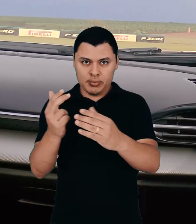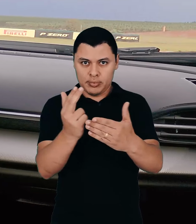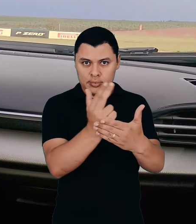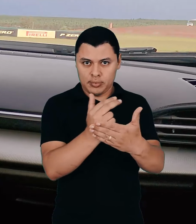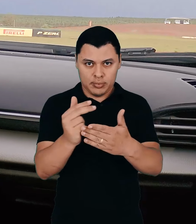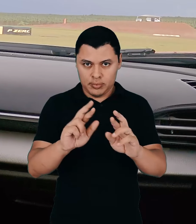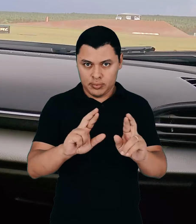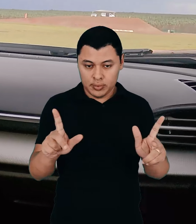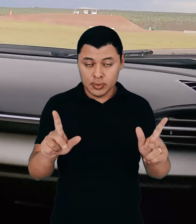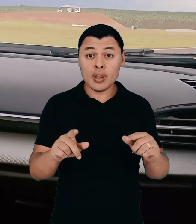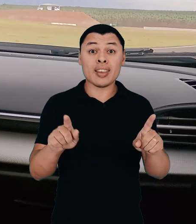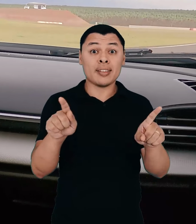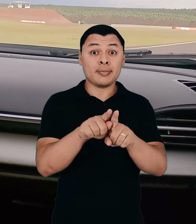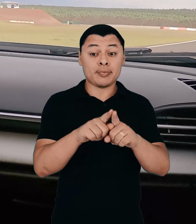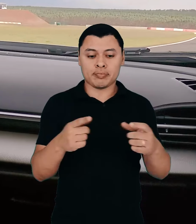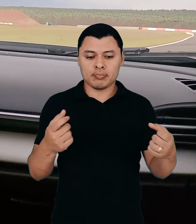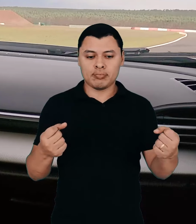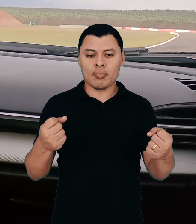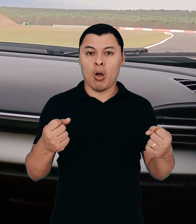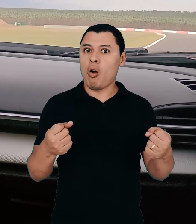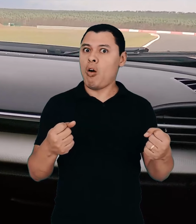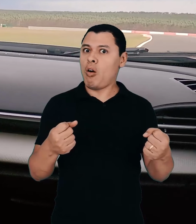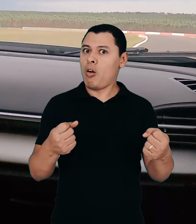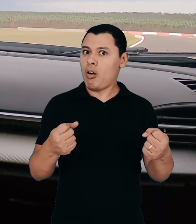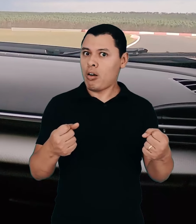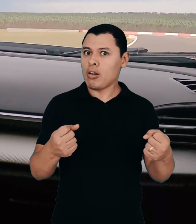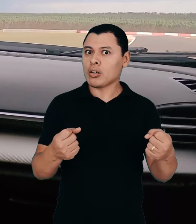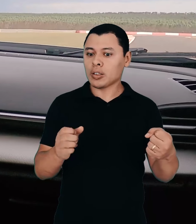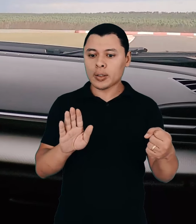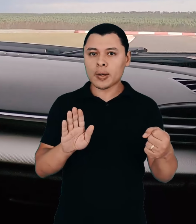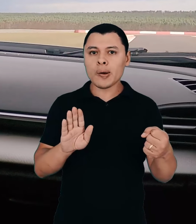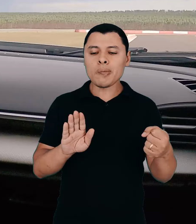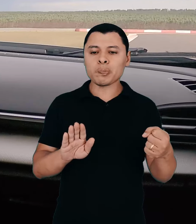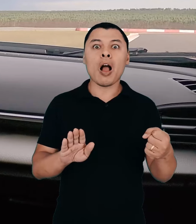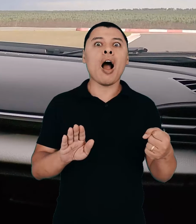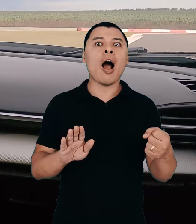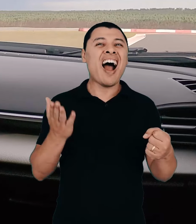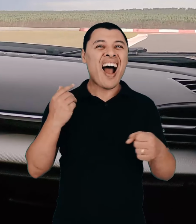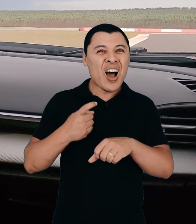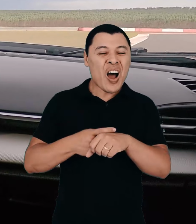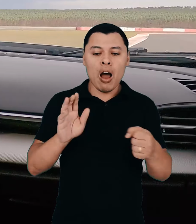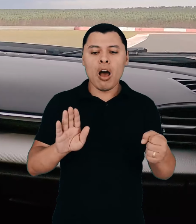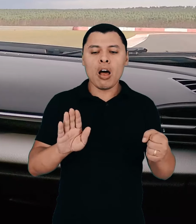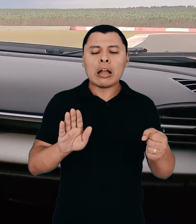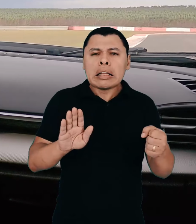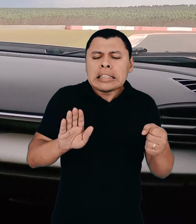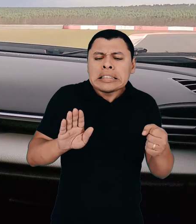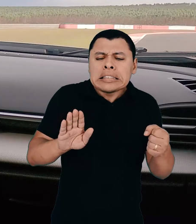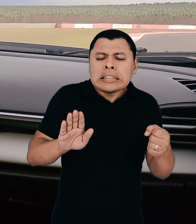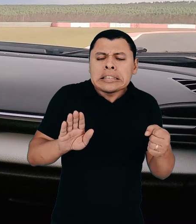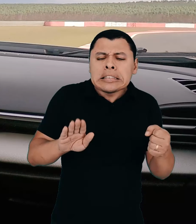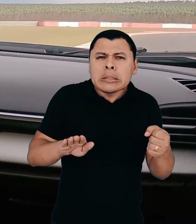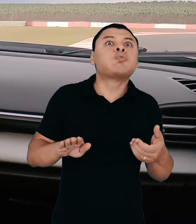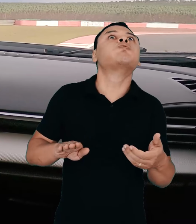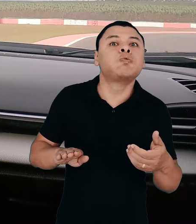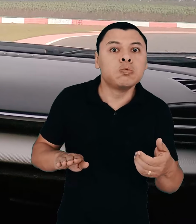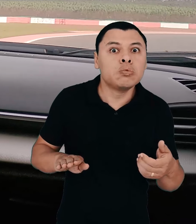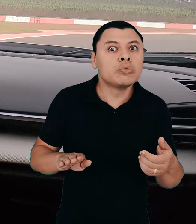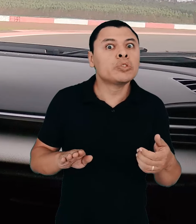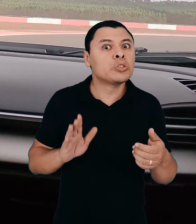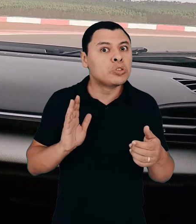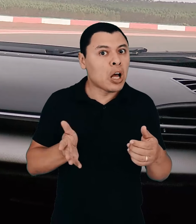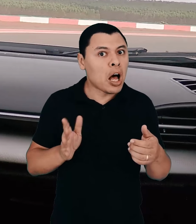Mas o principal é que muda, ó, a curva do pedal. O pedal do acelerador está bem mais sensível agora, a programação do CVT também, né? Então